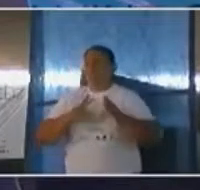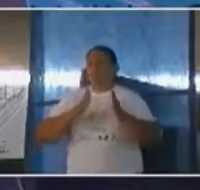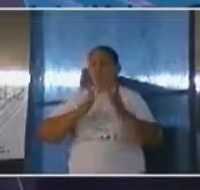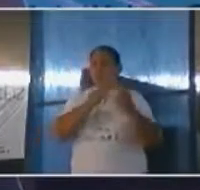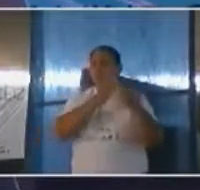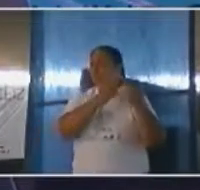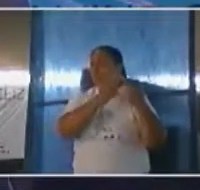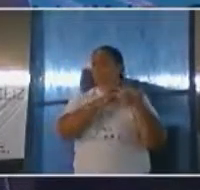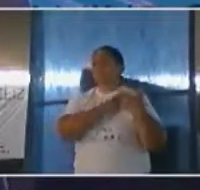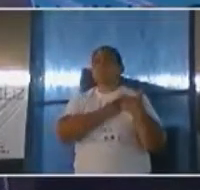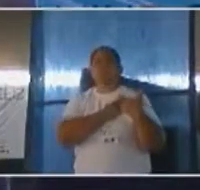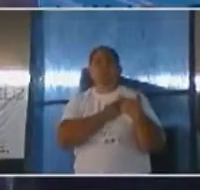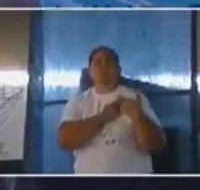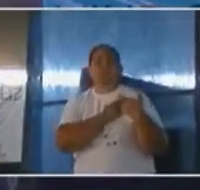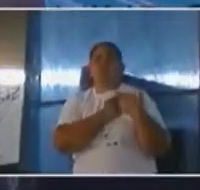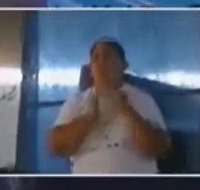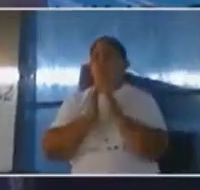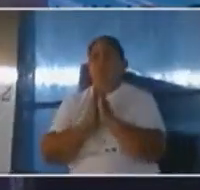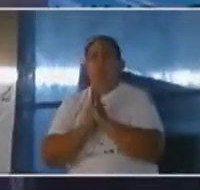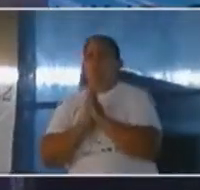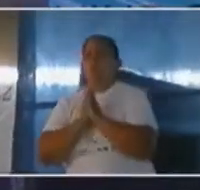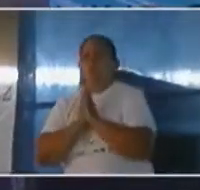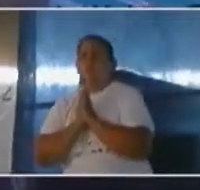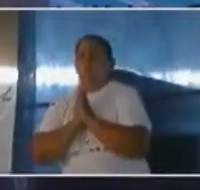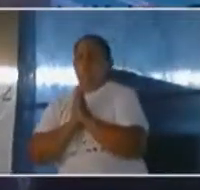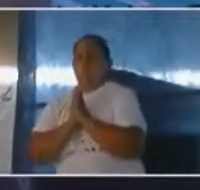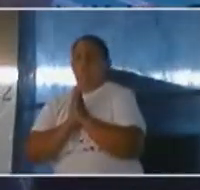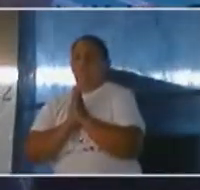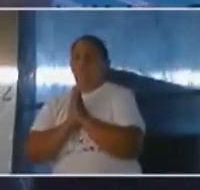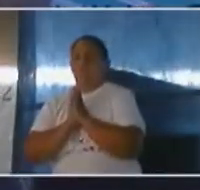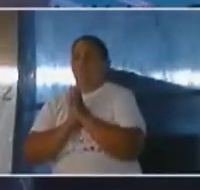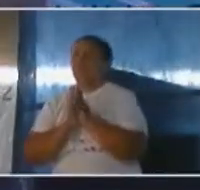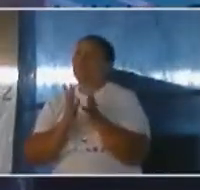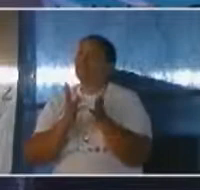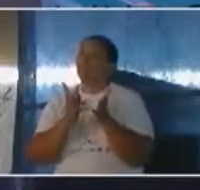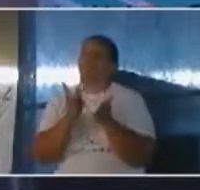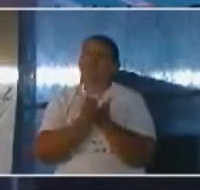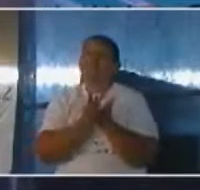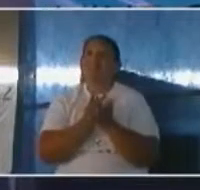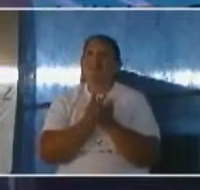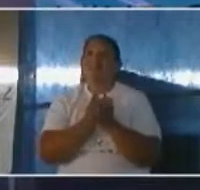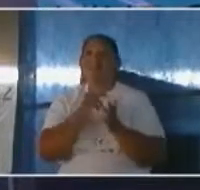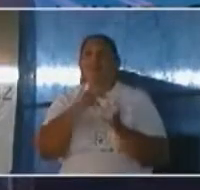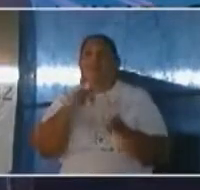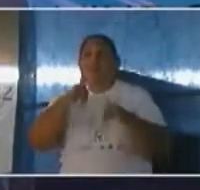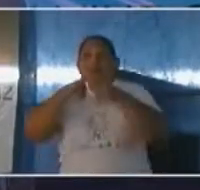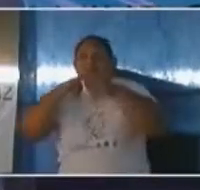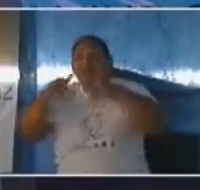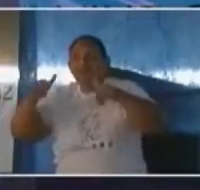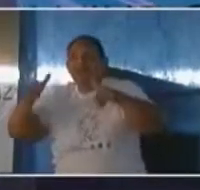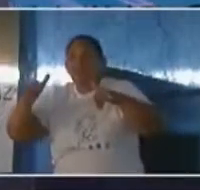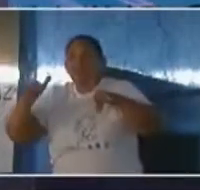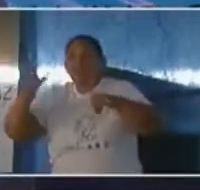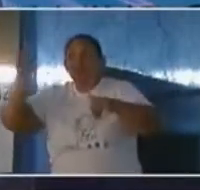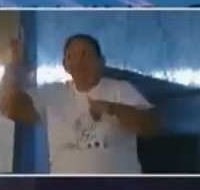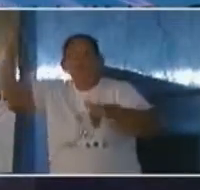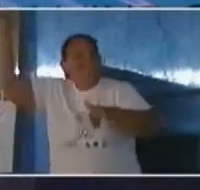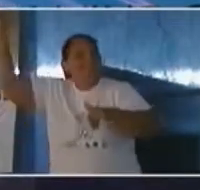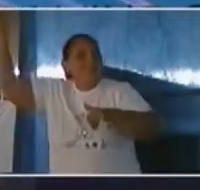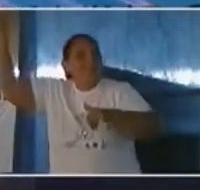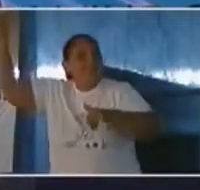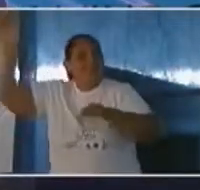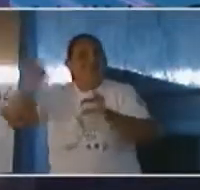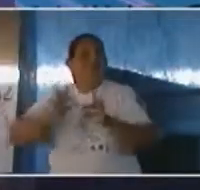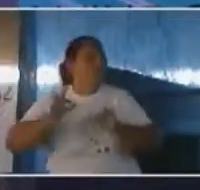E a mensagem de Paulo foi muito clara. Deus não está longe, Deus está próximo. Como